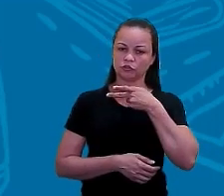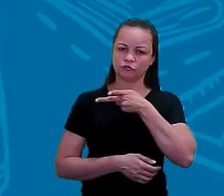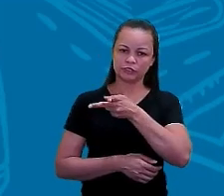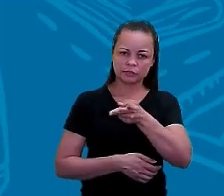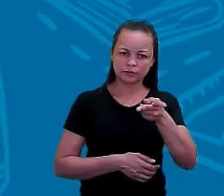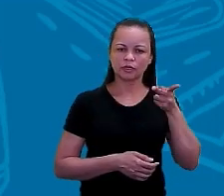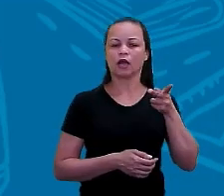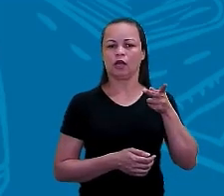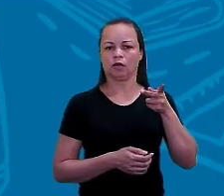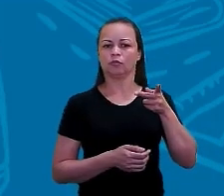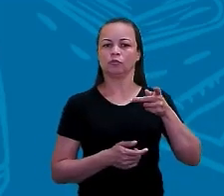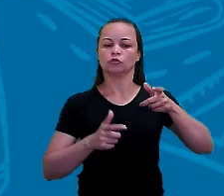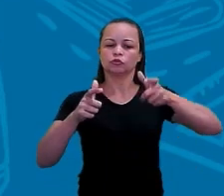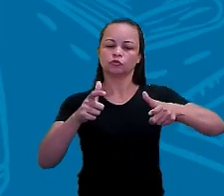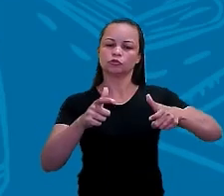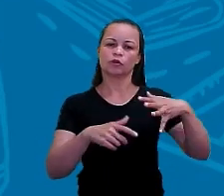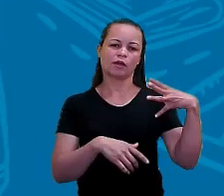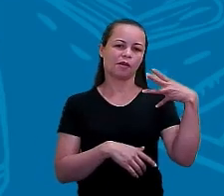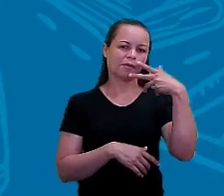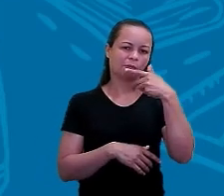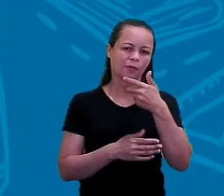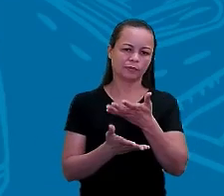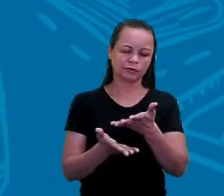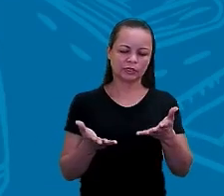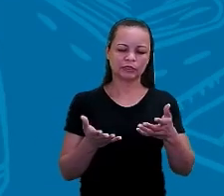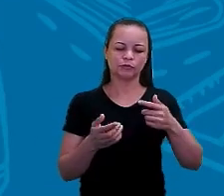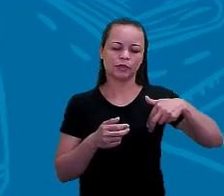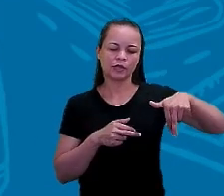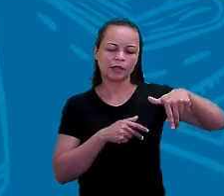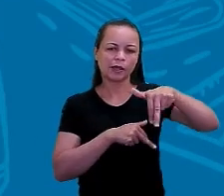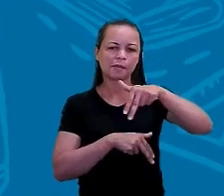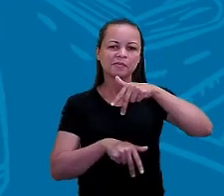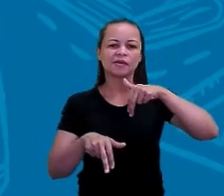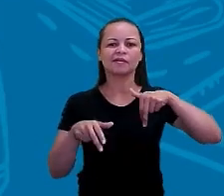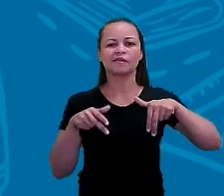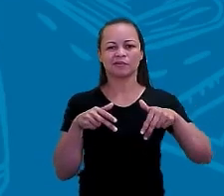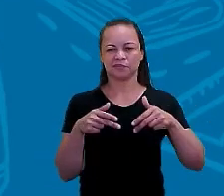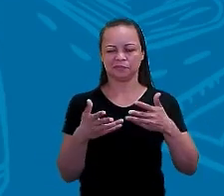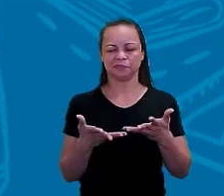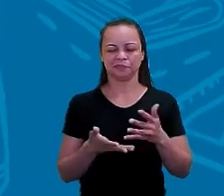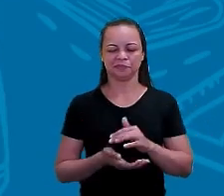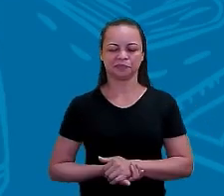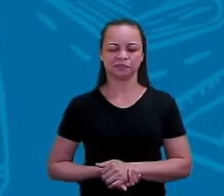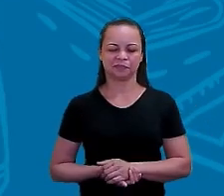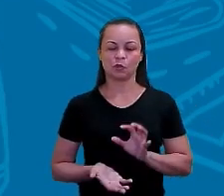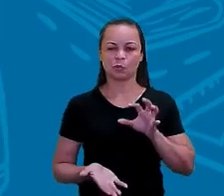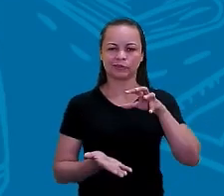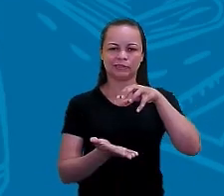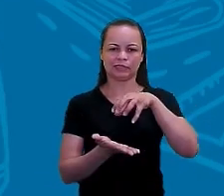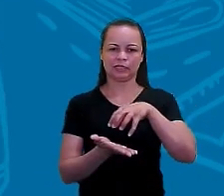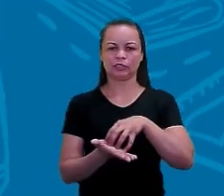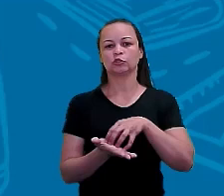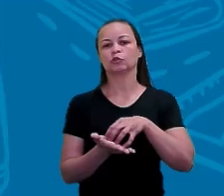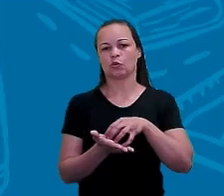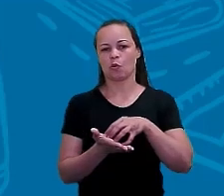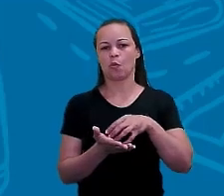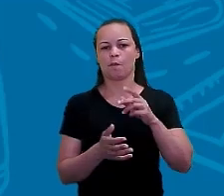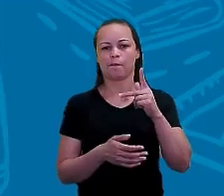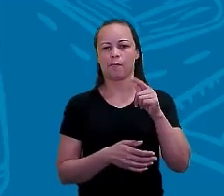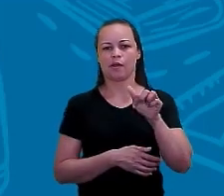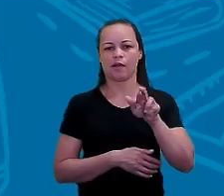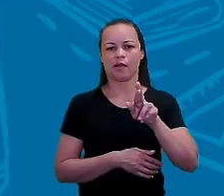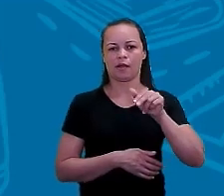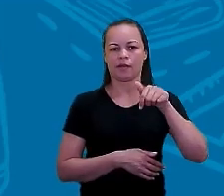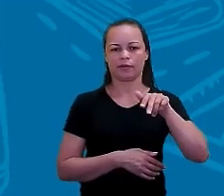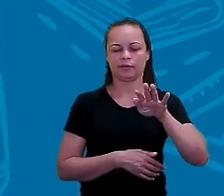Park e caminhamos em volta dele, né? Bem grande o Central Park. So, we arrived in New York